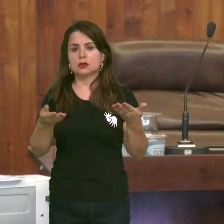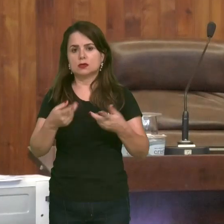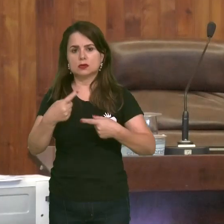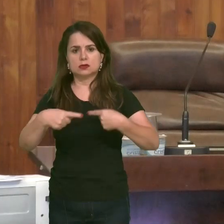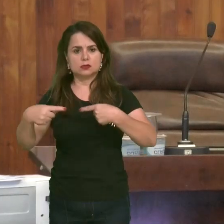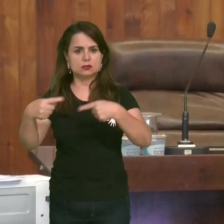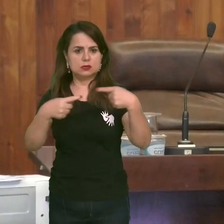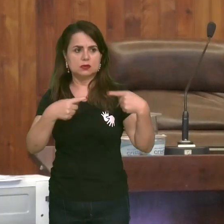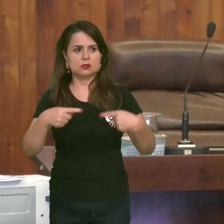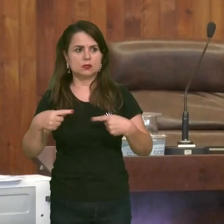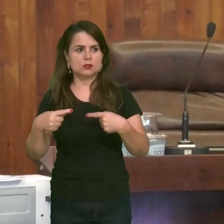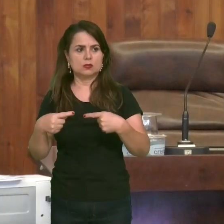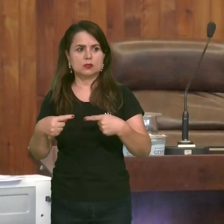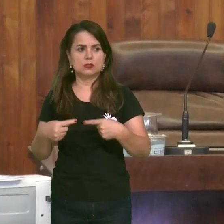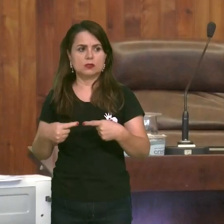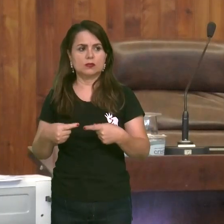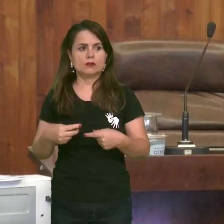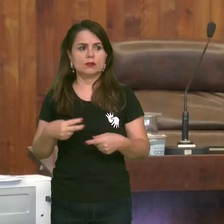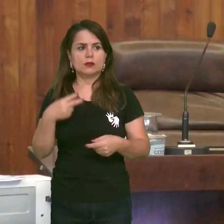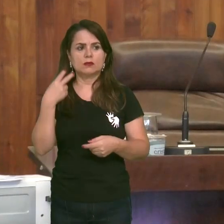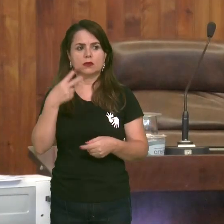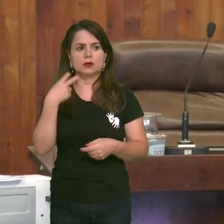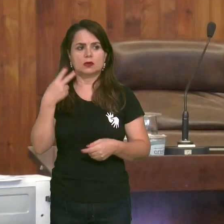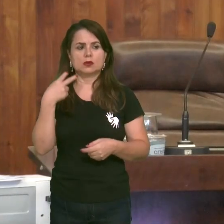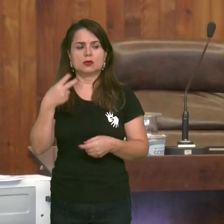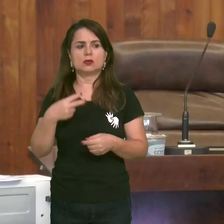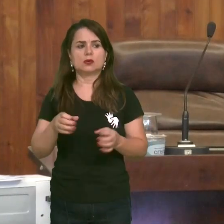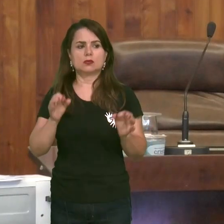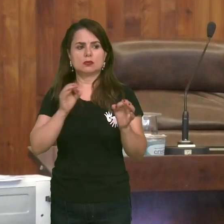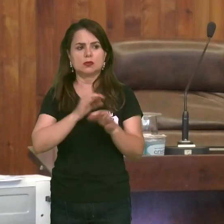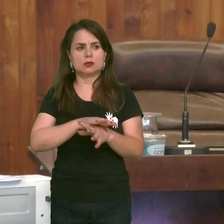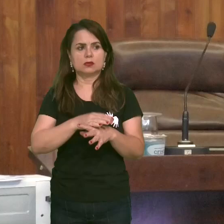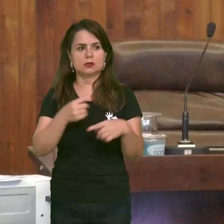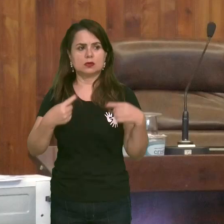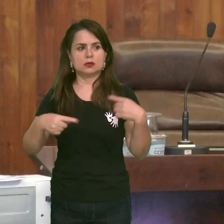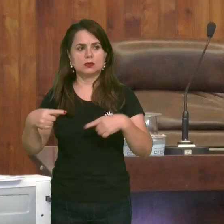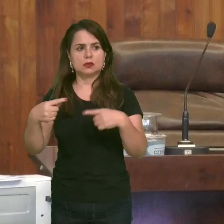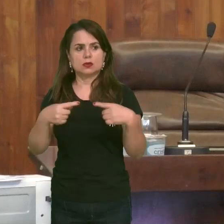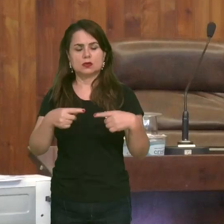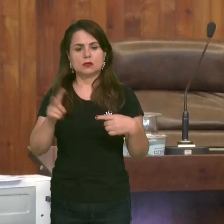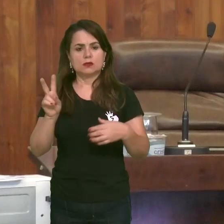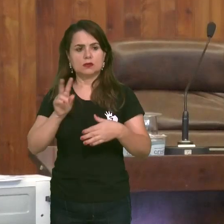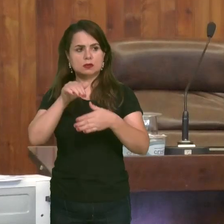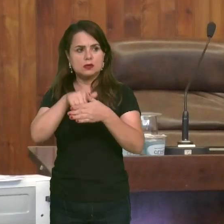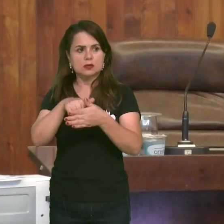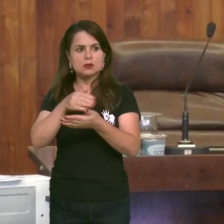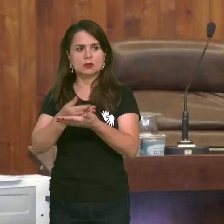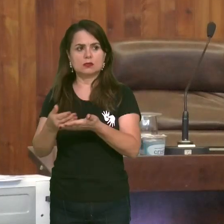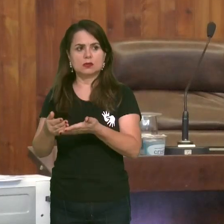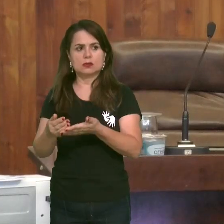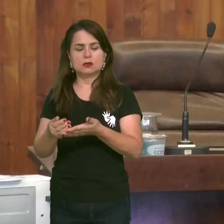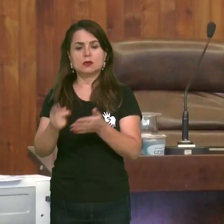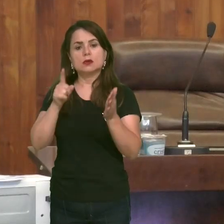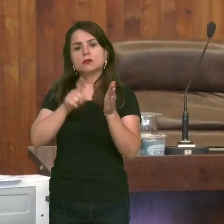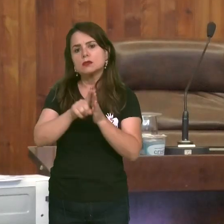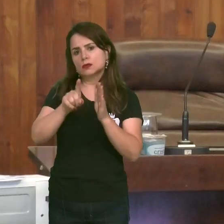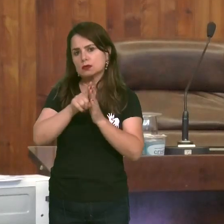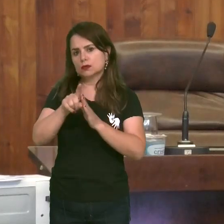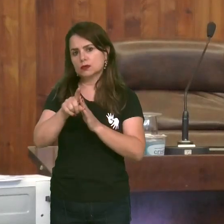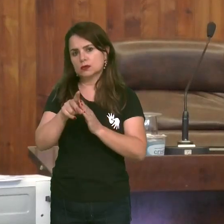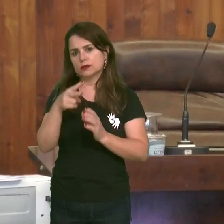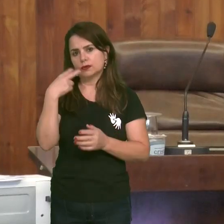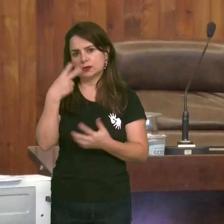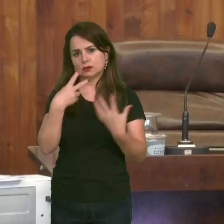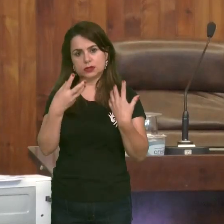atas não havendo Quem Queira discutir e serramos a discussão e vamos à votação os vereadores que estiverem